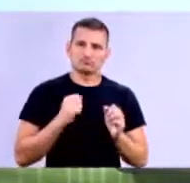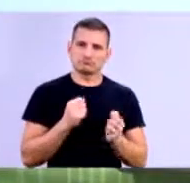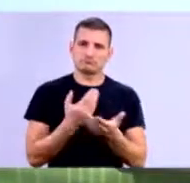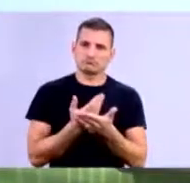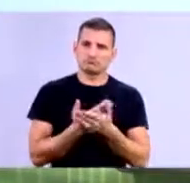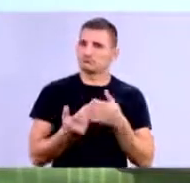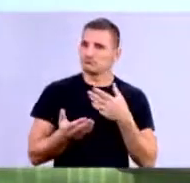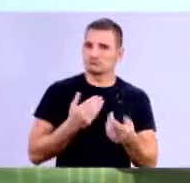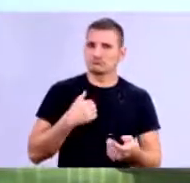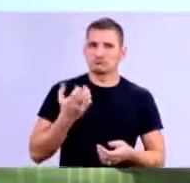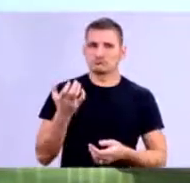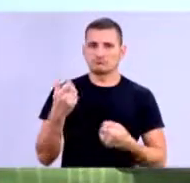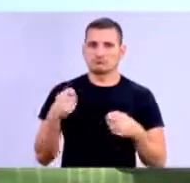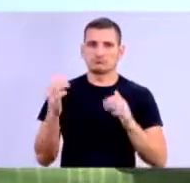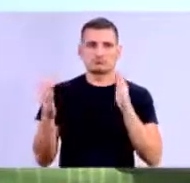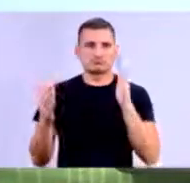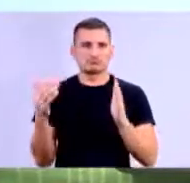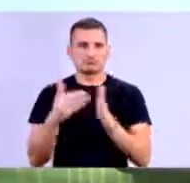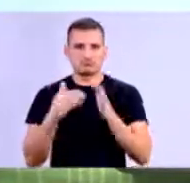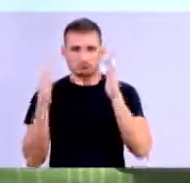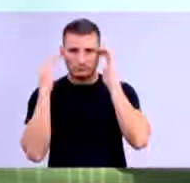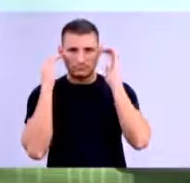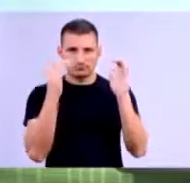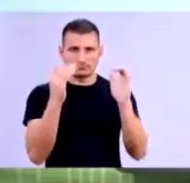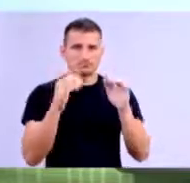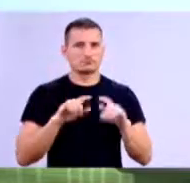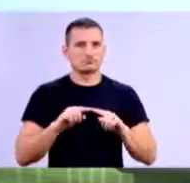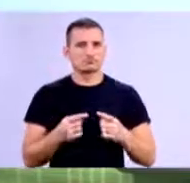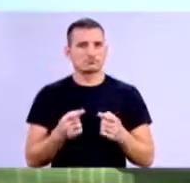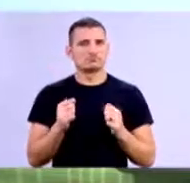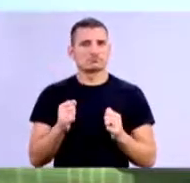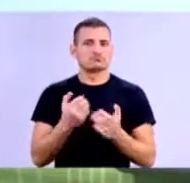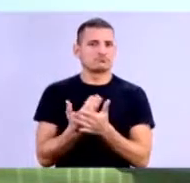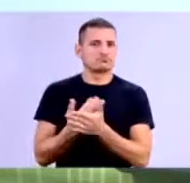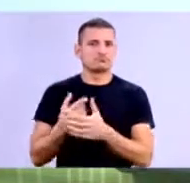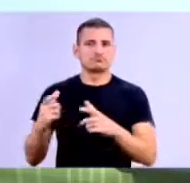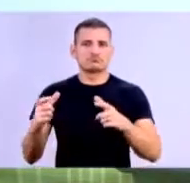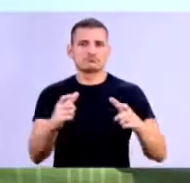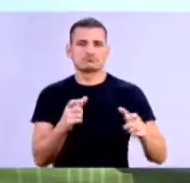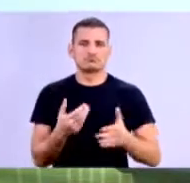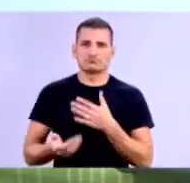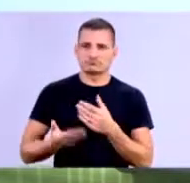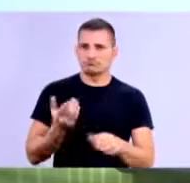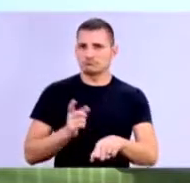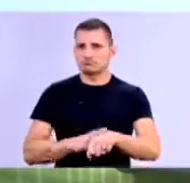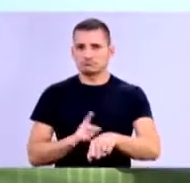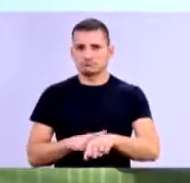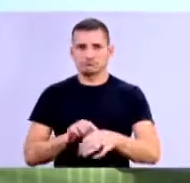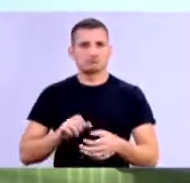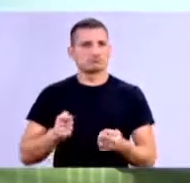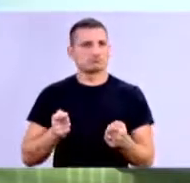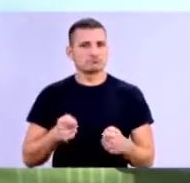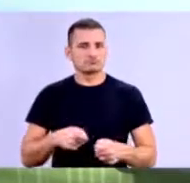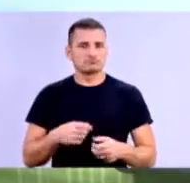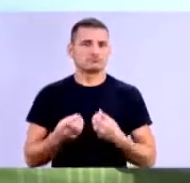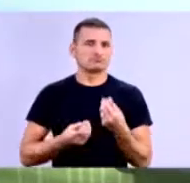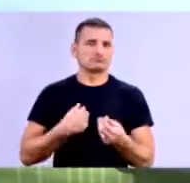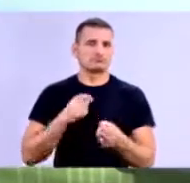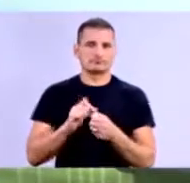quiser. Eu tenho que cumprir os prazos, isso é bem verdade. Mas eu posso estudar em qualquer lugar, a qualquer tempo. Como que eu vou fazer